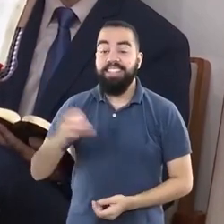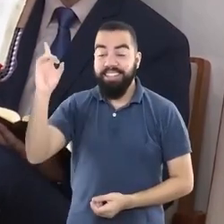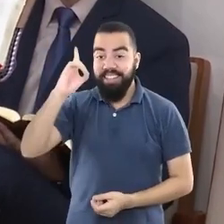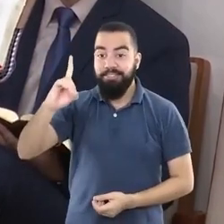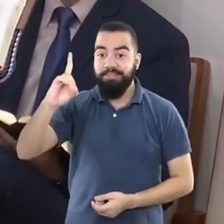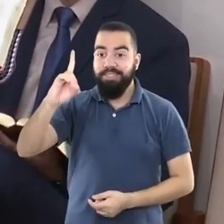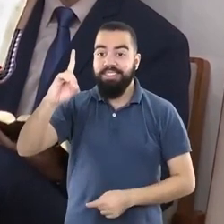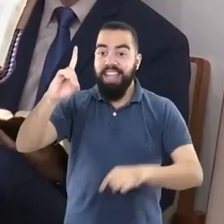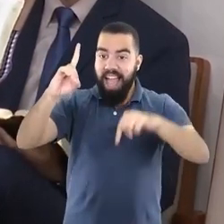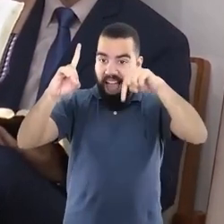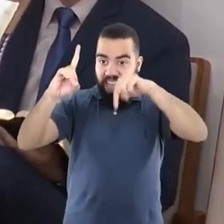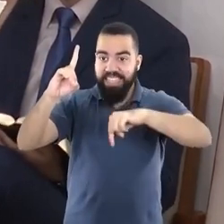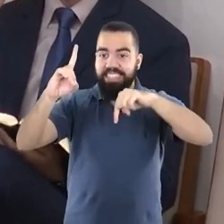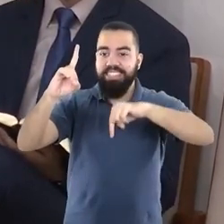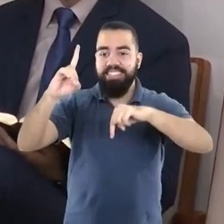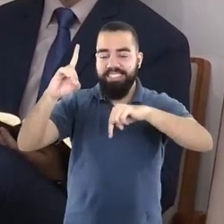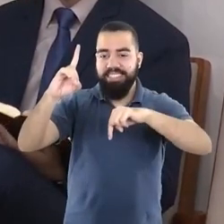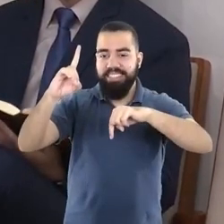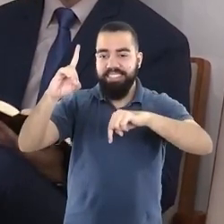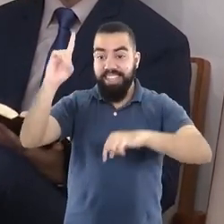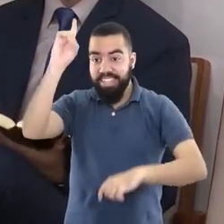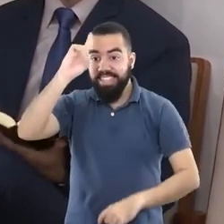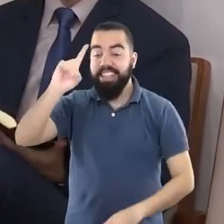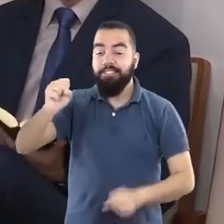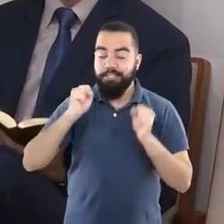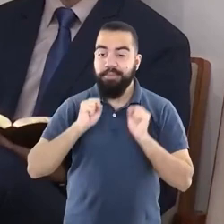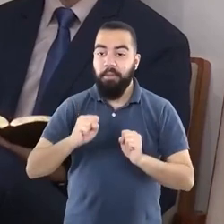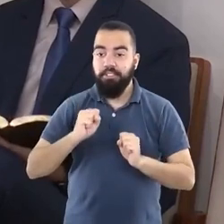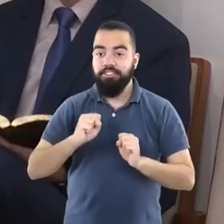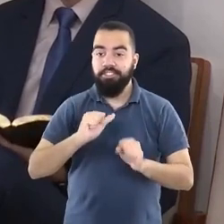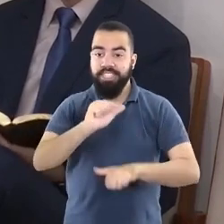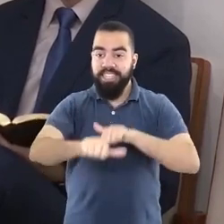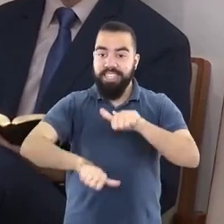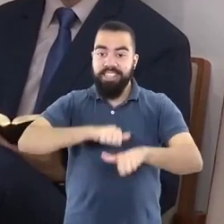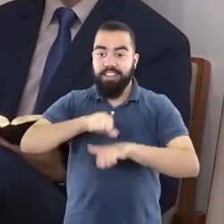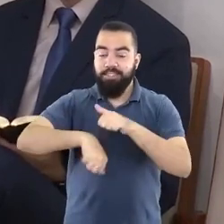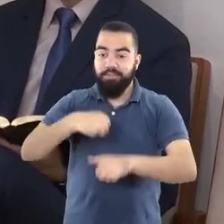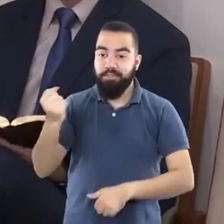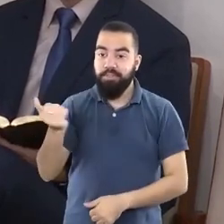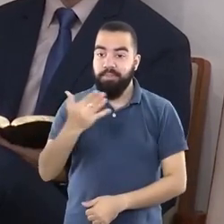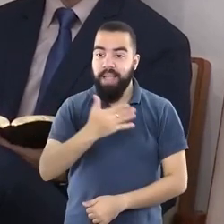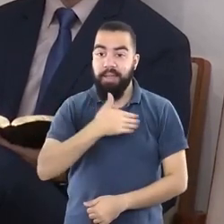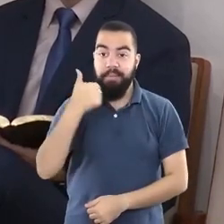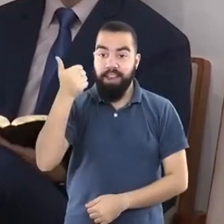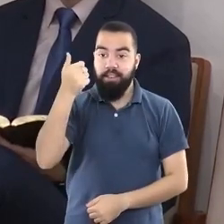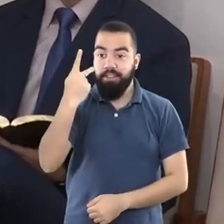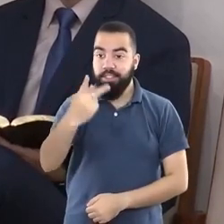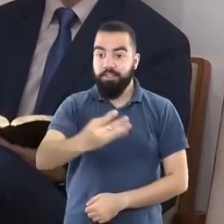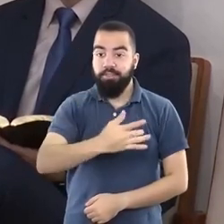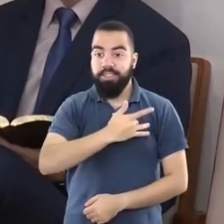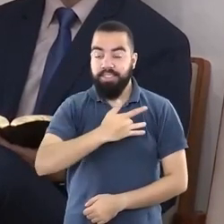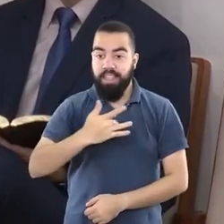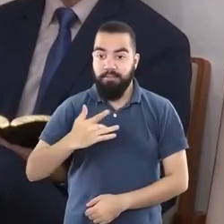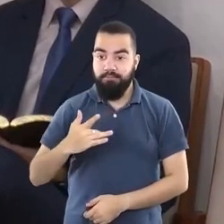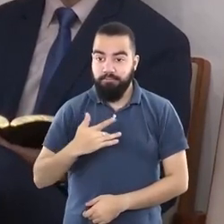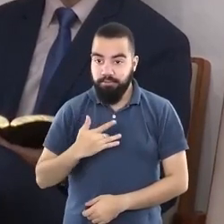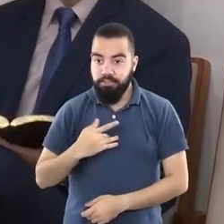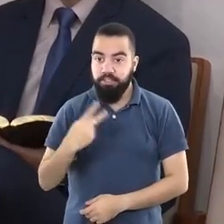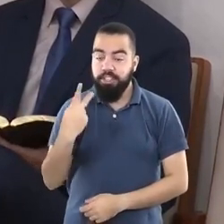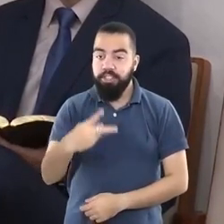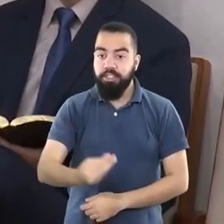vida. Restaurar a sua vida financeira, restaurar a sua saúde, restaurar seus